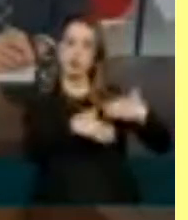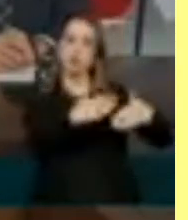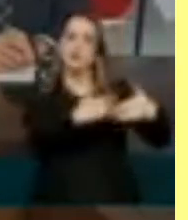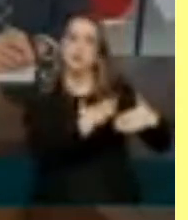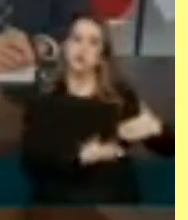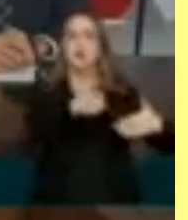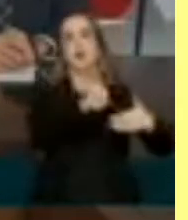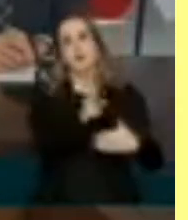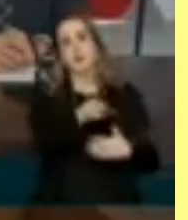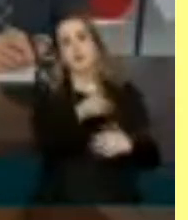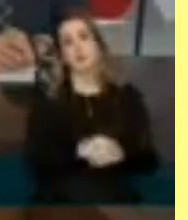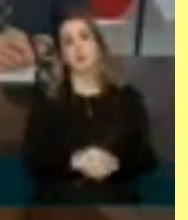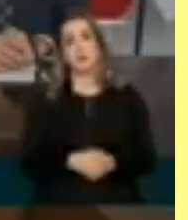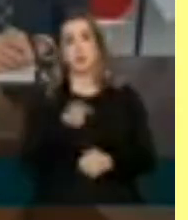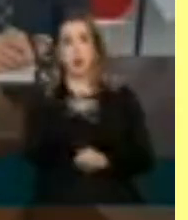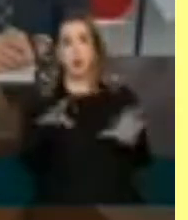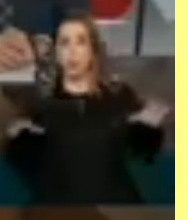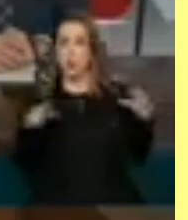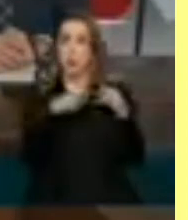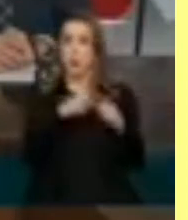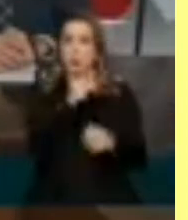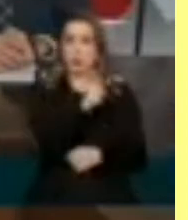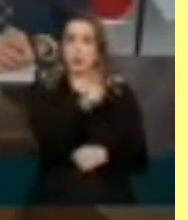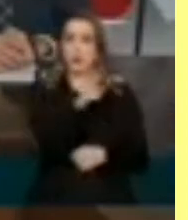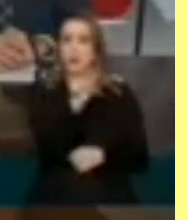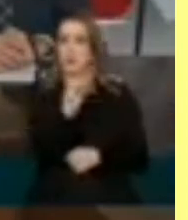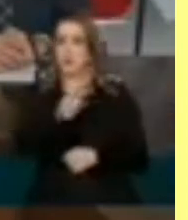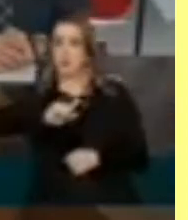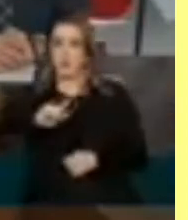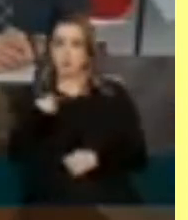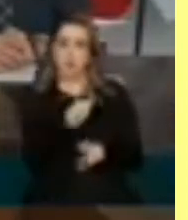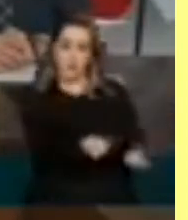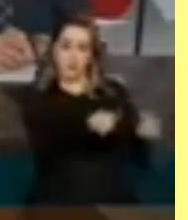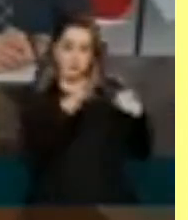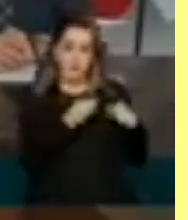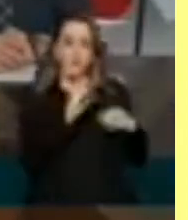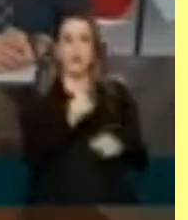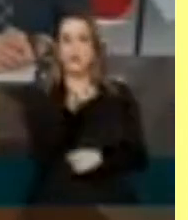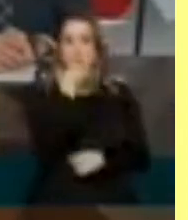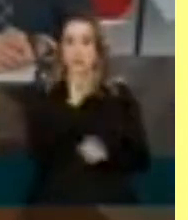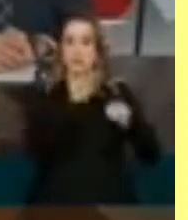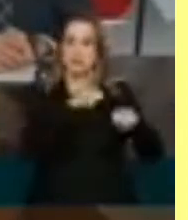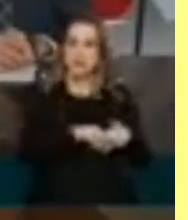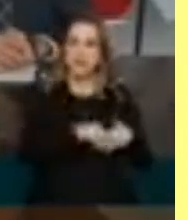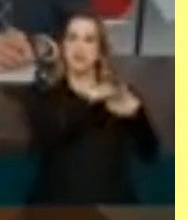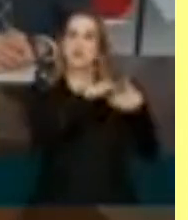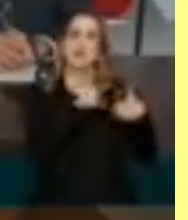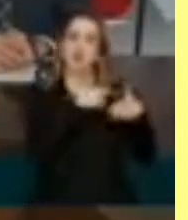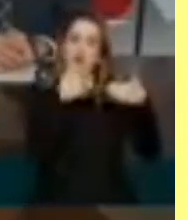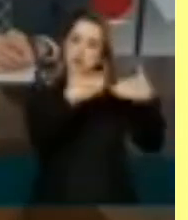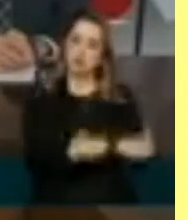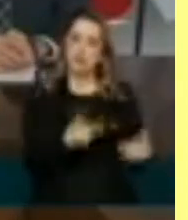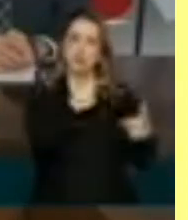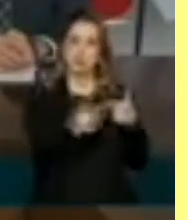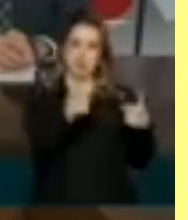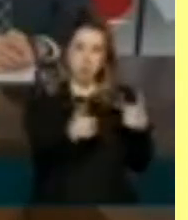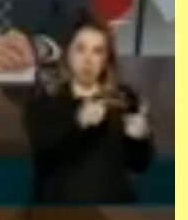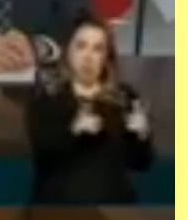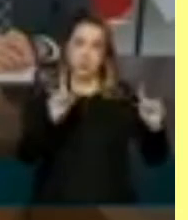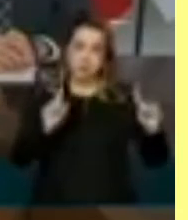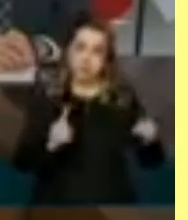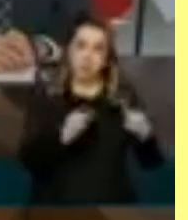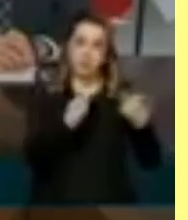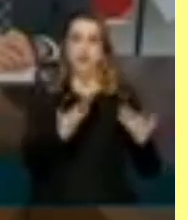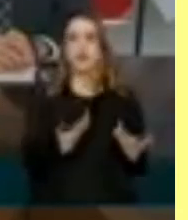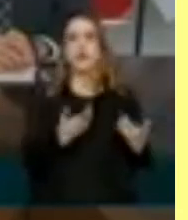região. O ProSul nos proporciona uma ótima oportunidade de coordenação para o enfrentamento deste desafio e a